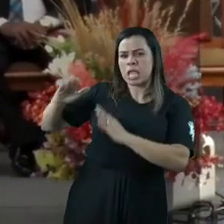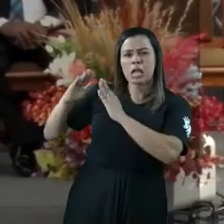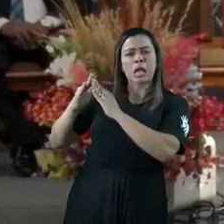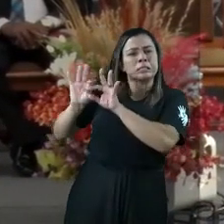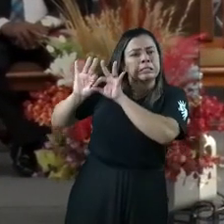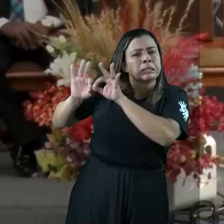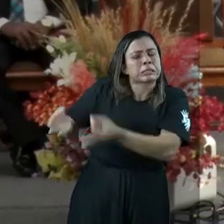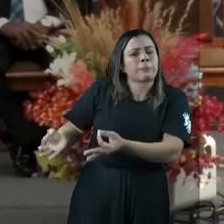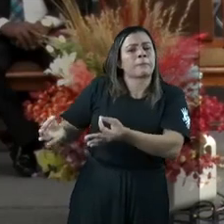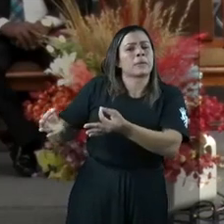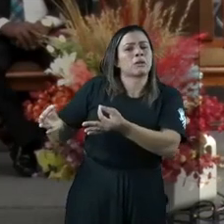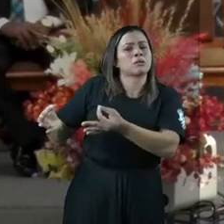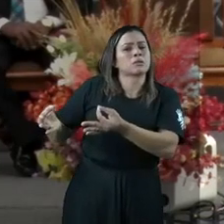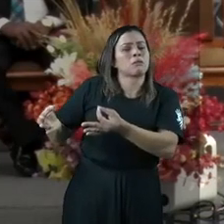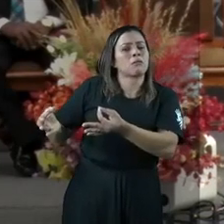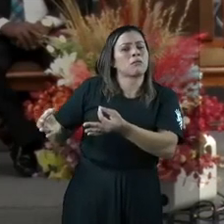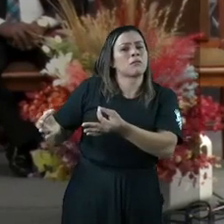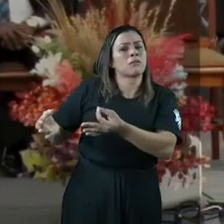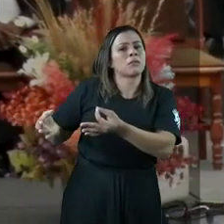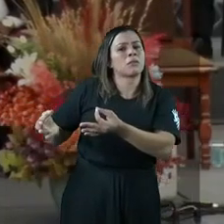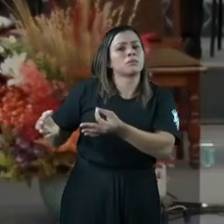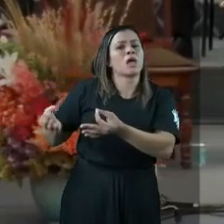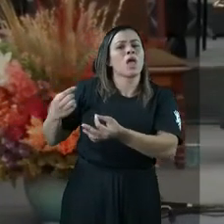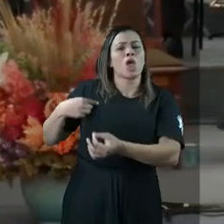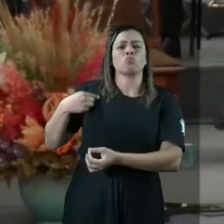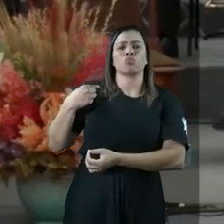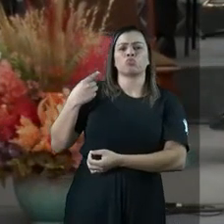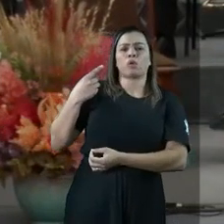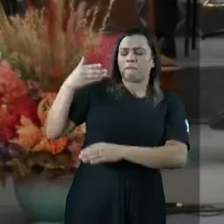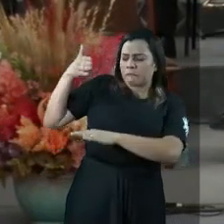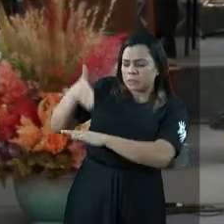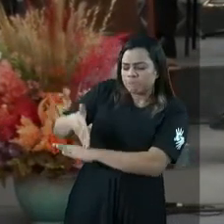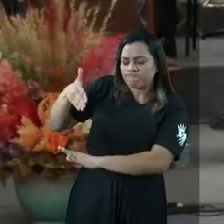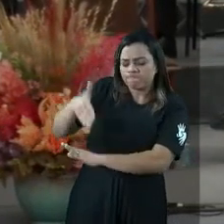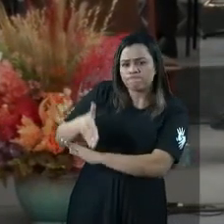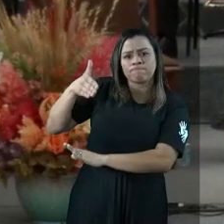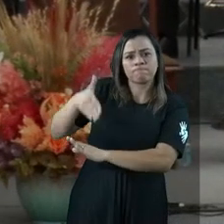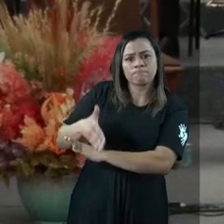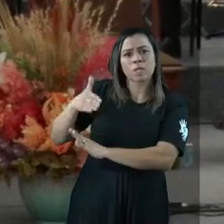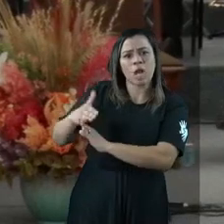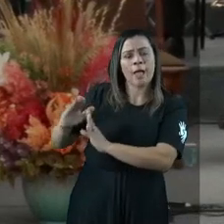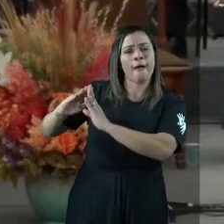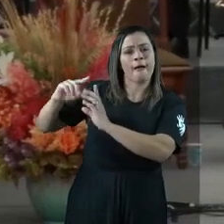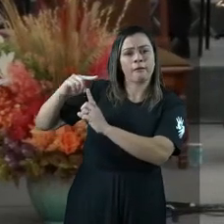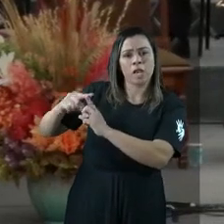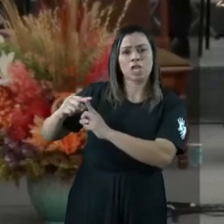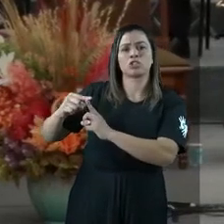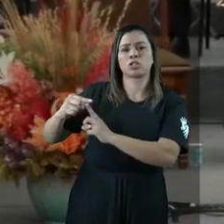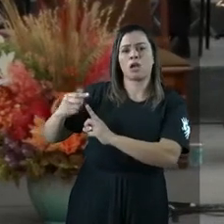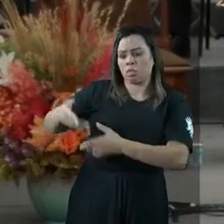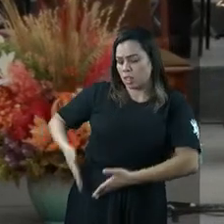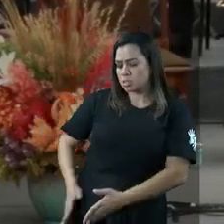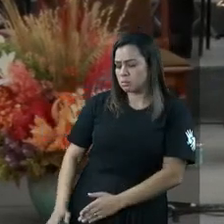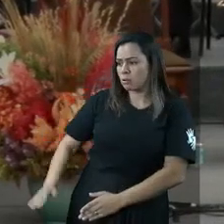pena ficar ao culto dos 12 anos até os 18. Eles são ingratos, eles me